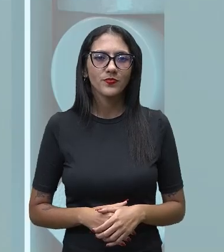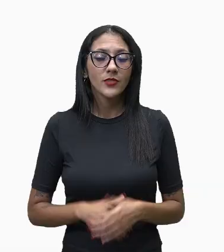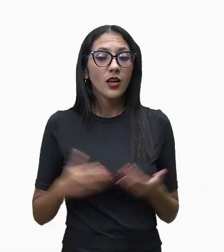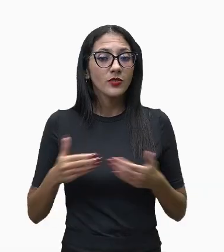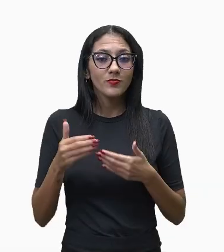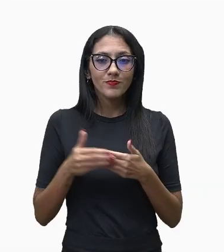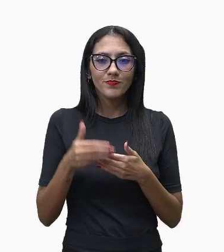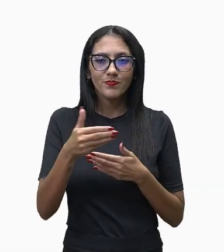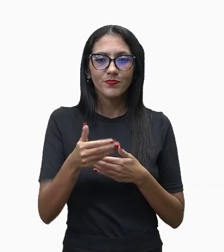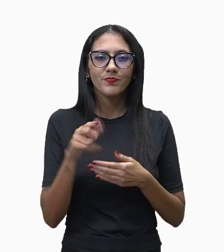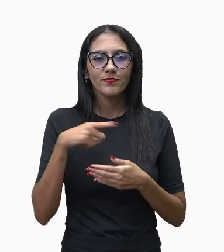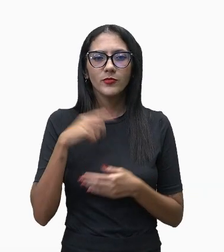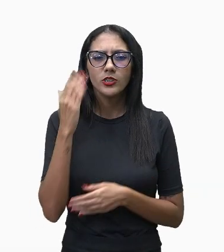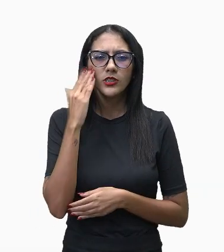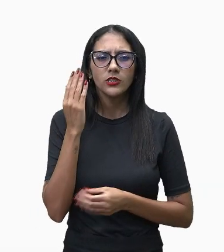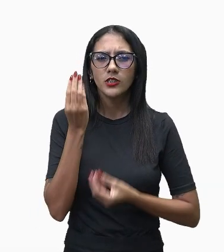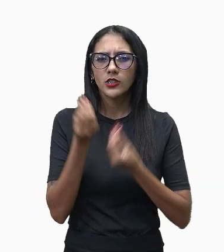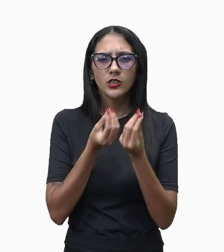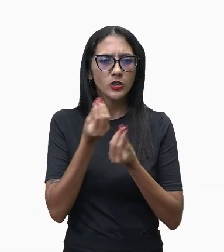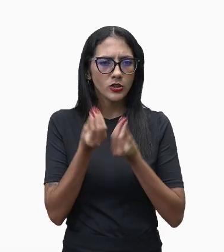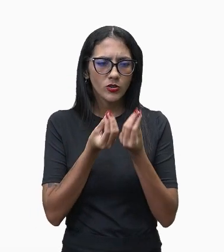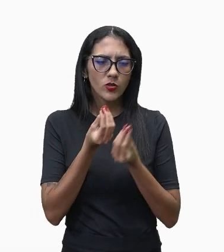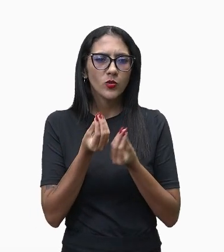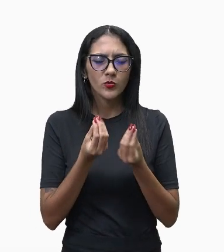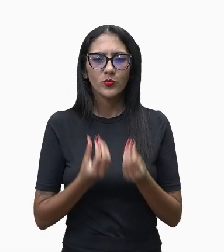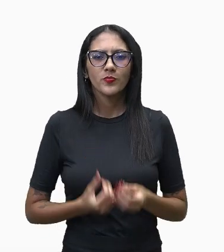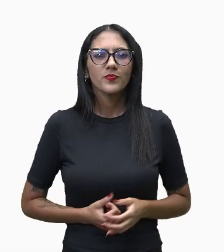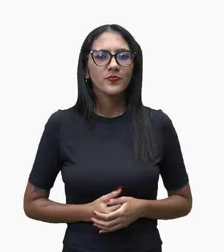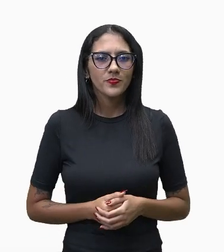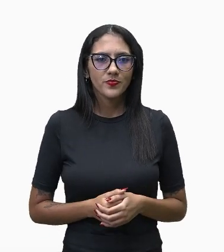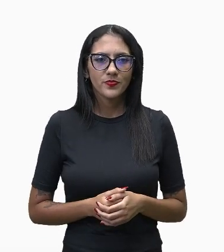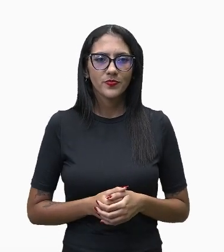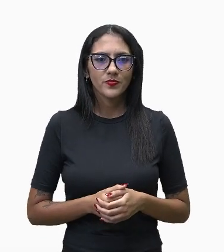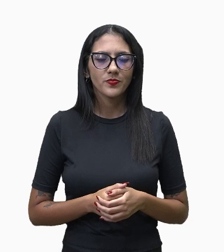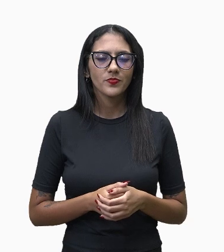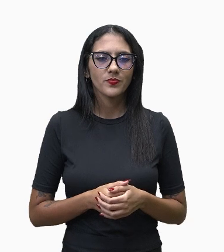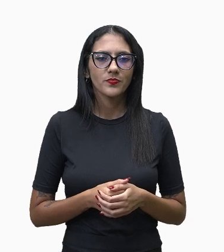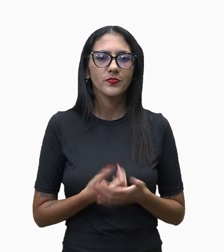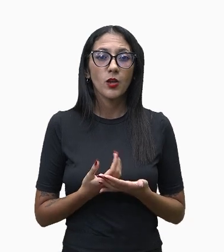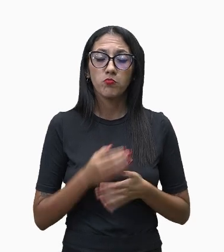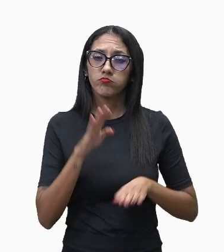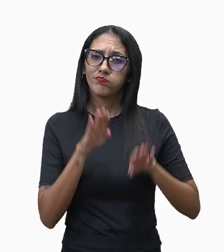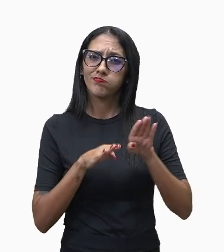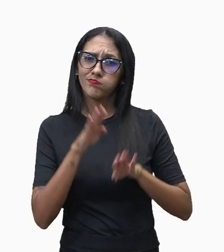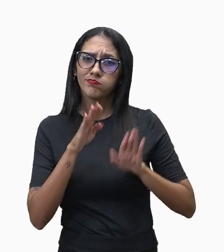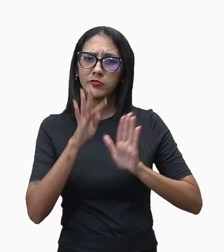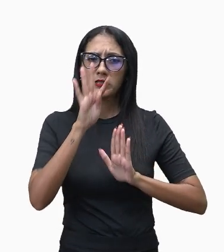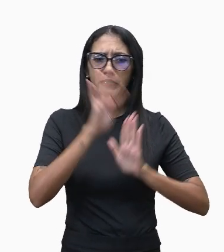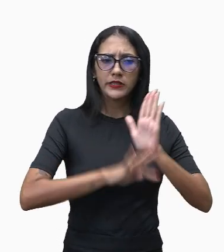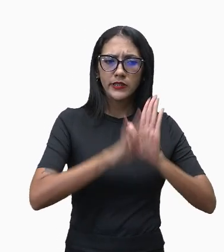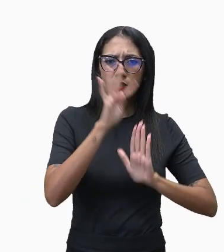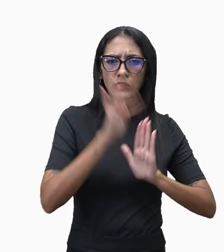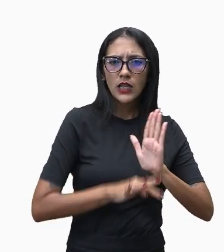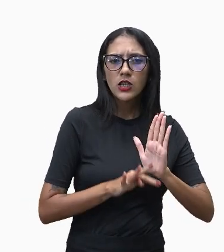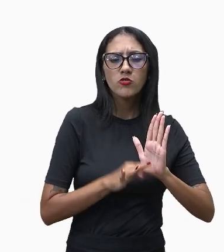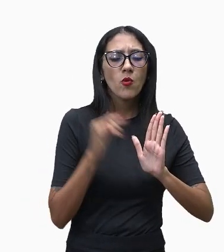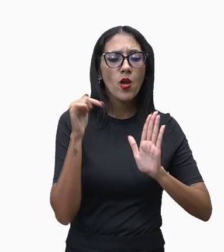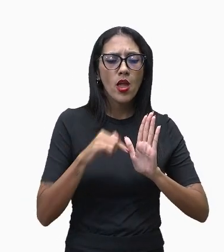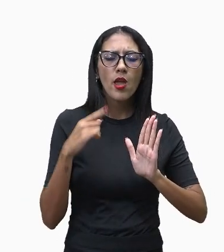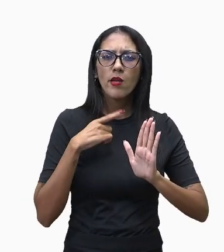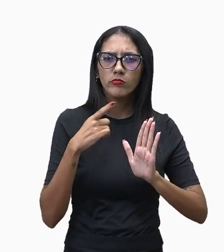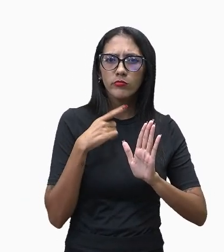pouco no entendimento sobre a figura de construção, entendemos o seguinte, que nem sempre os textos apresentam